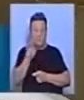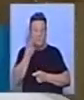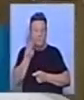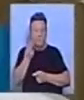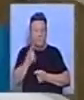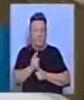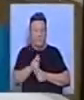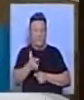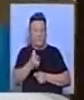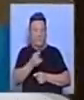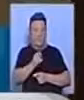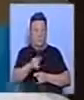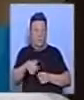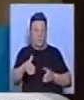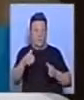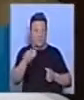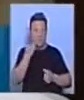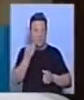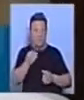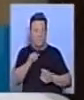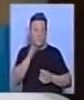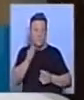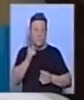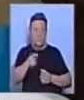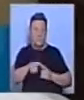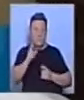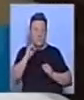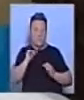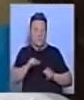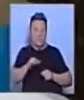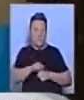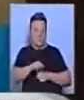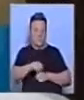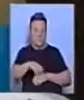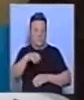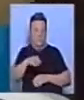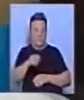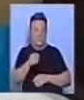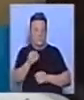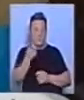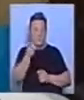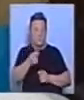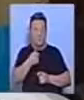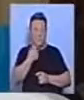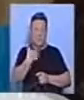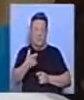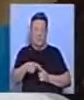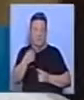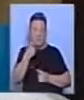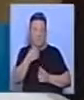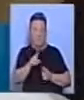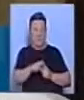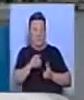no torreão e como é que foi sobretudo a importância deste difícil como diríamos hoje imagem de